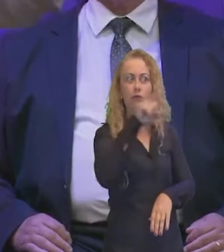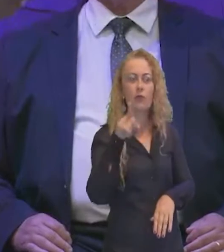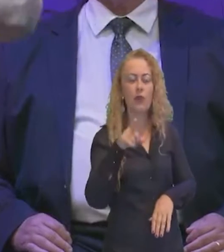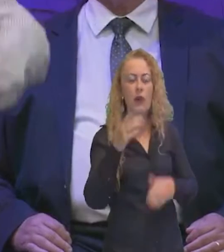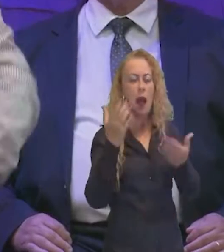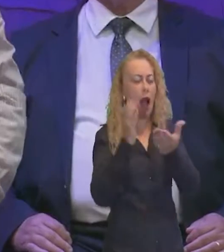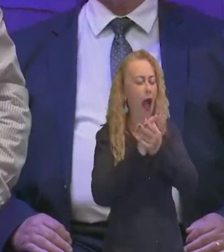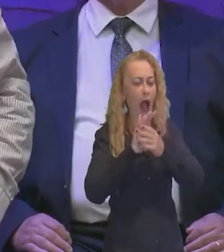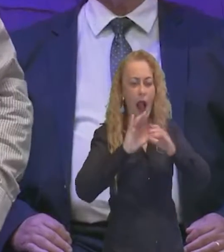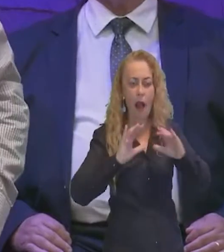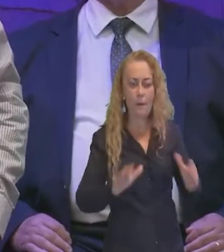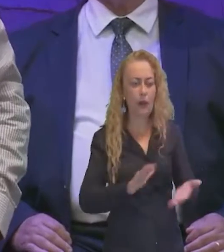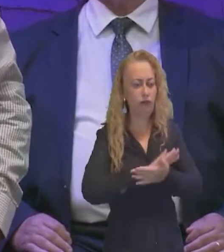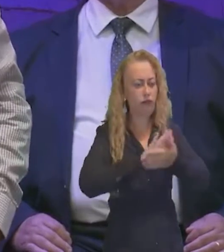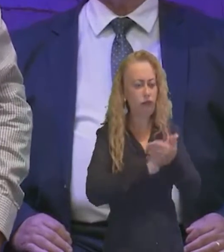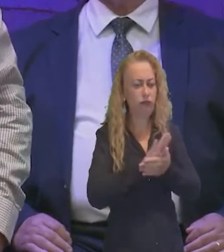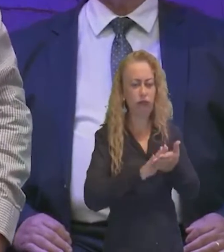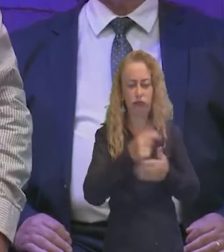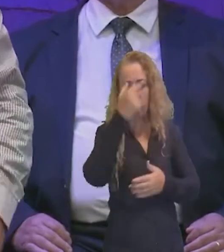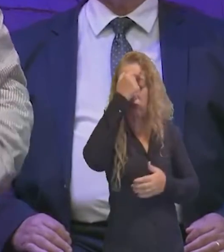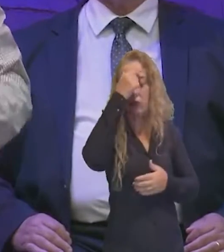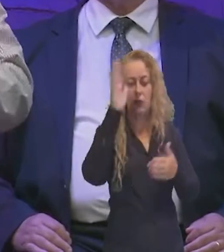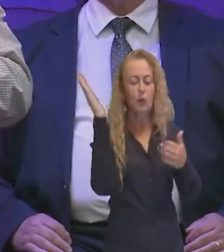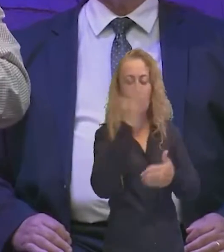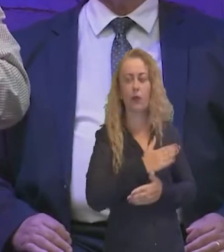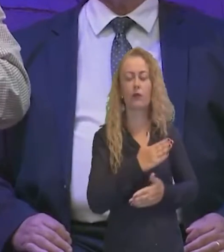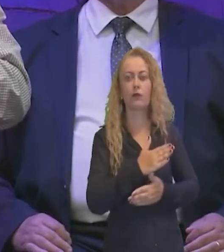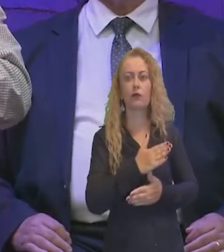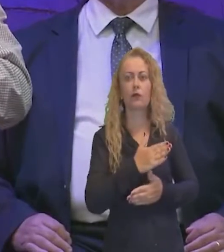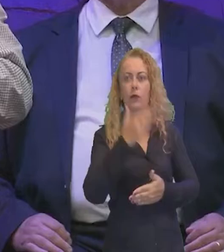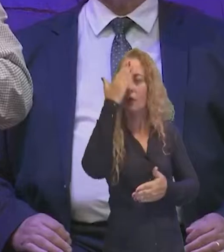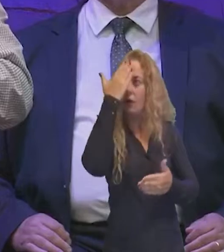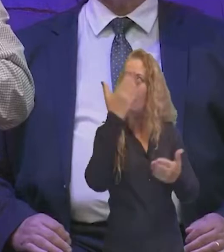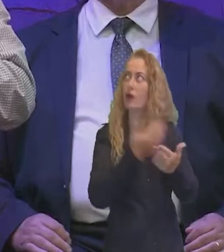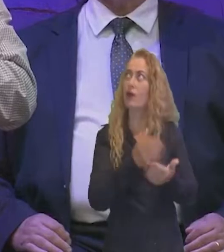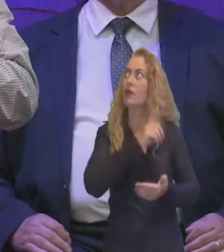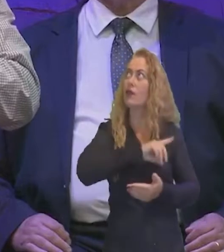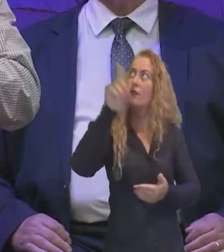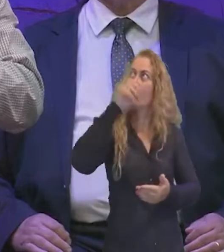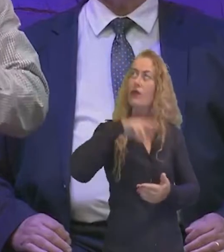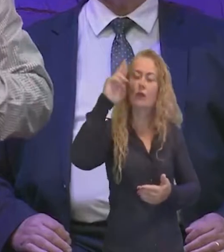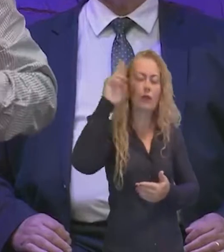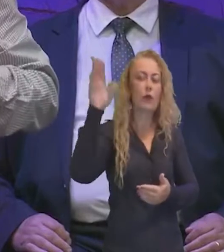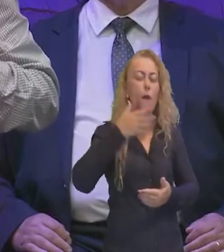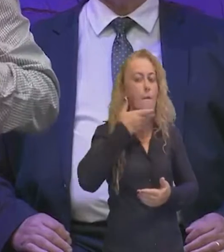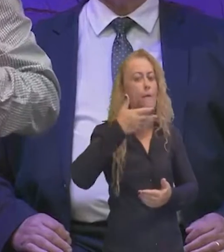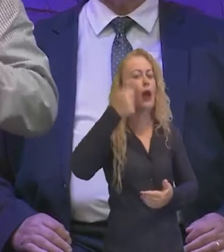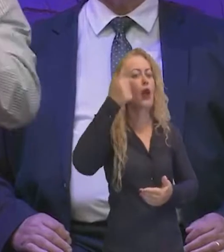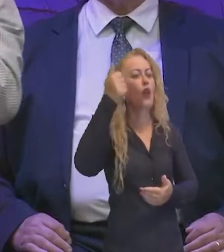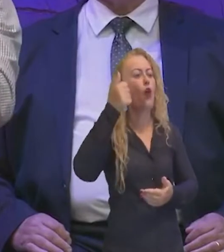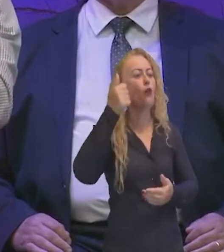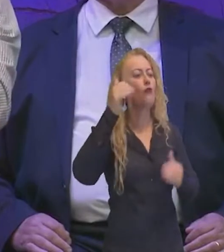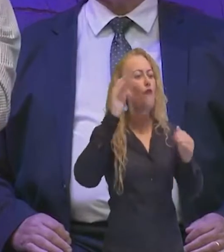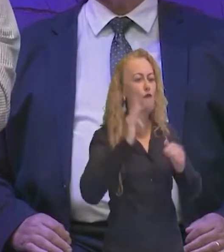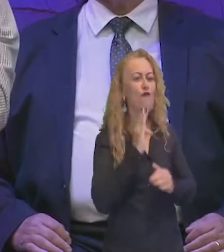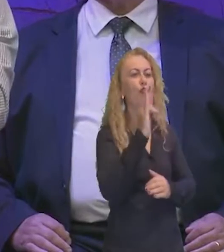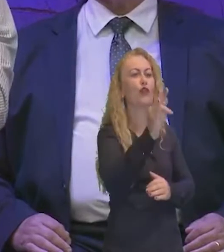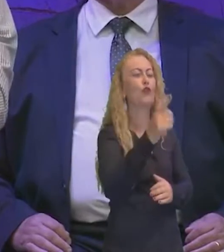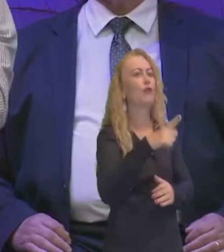creia que o melhor de Deus para a sua vida e para o seu casamento ainda está por vir.